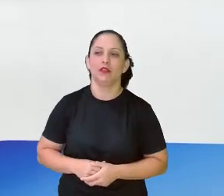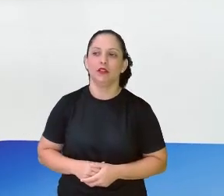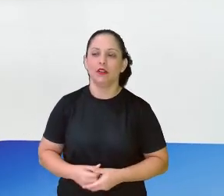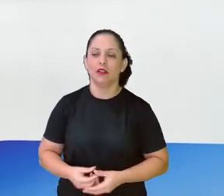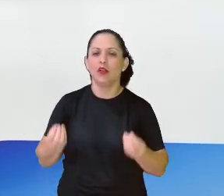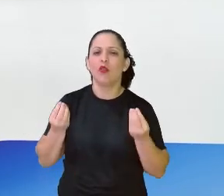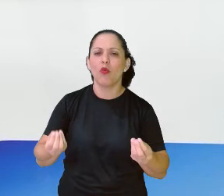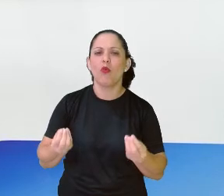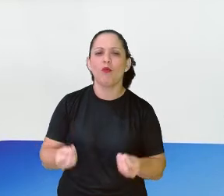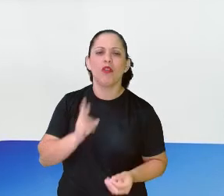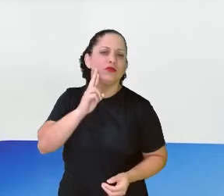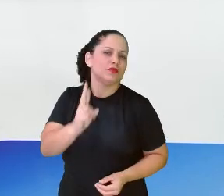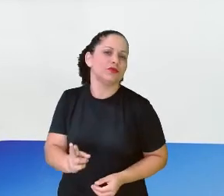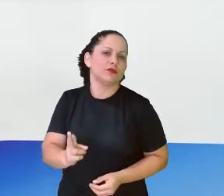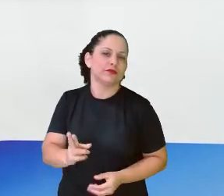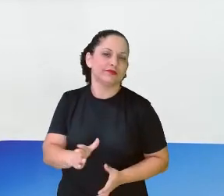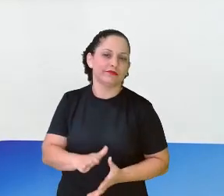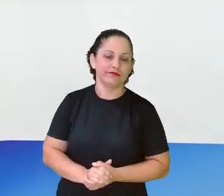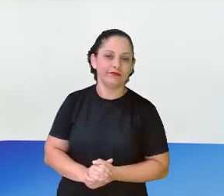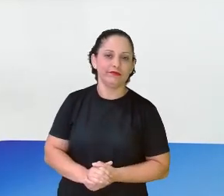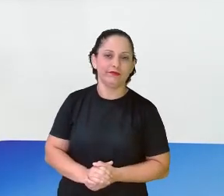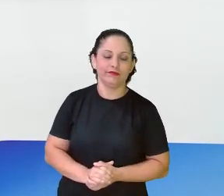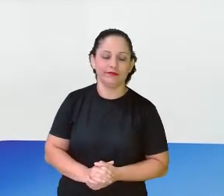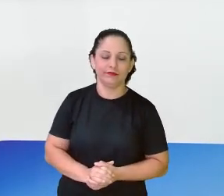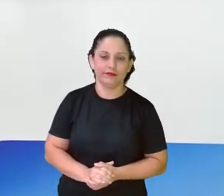Como é que a gente vai fazer?